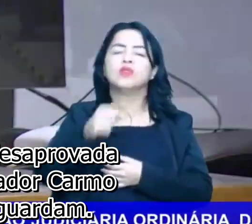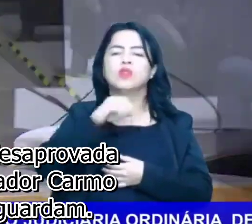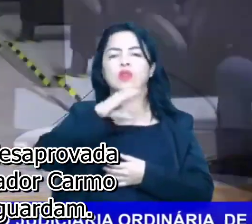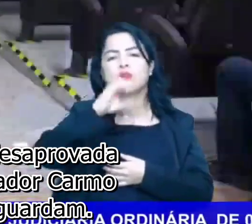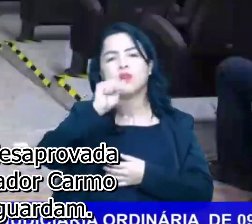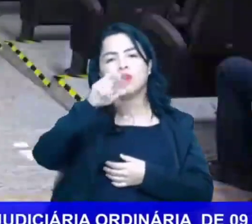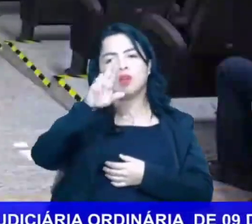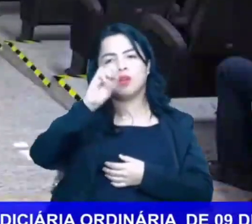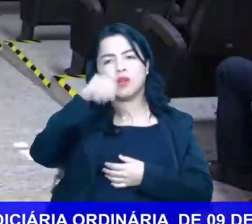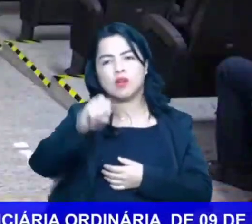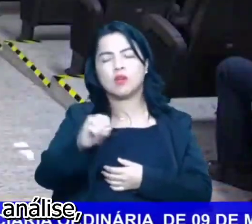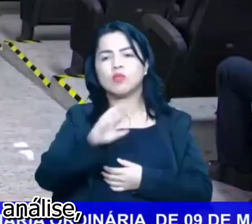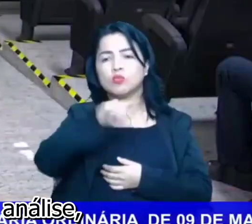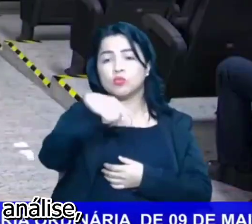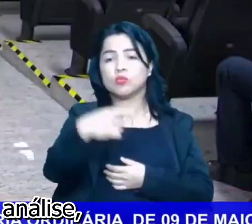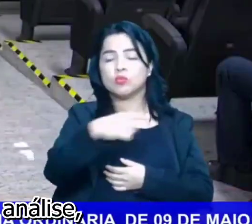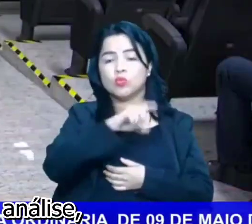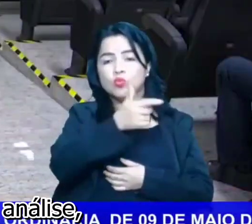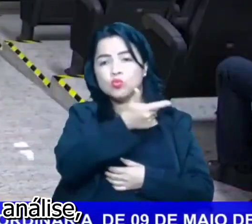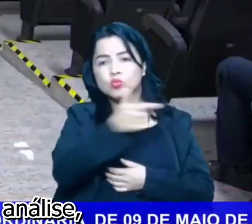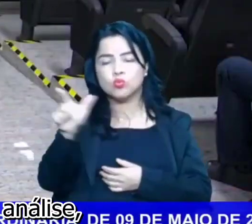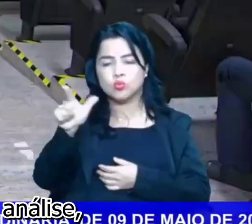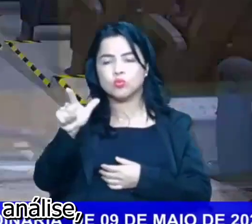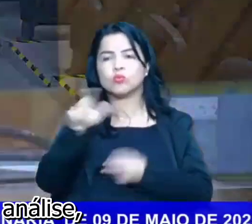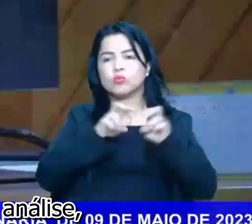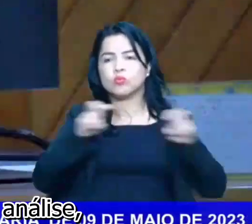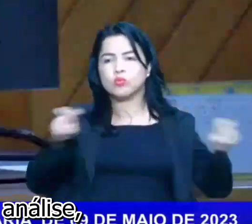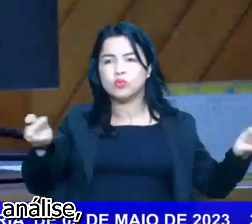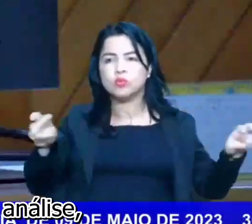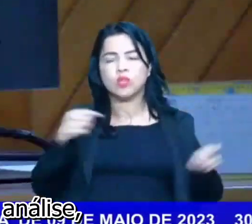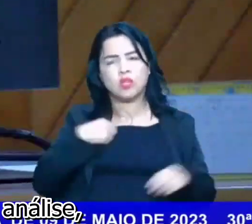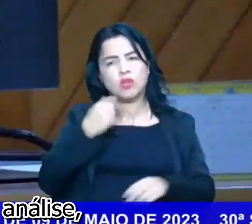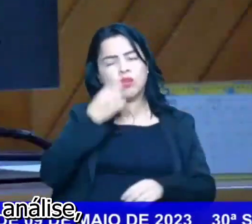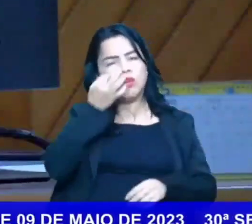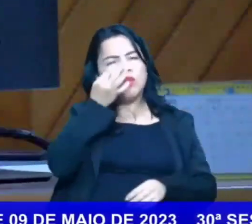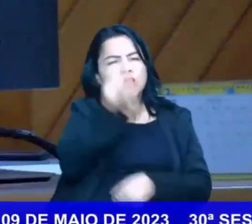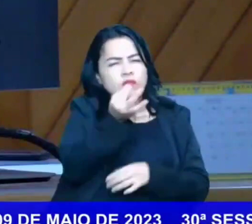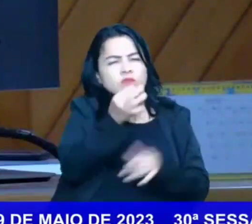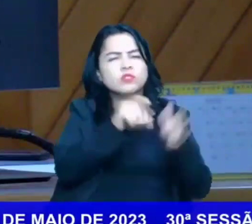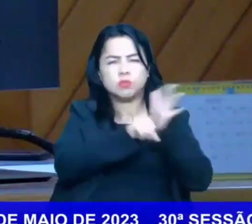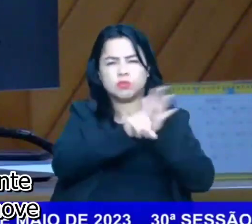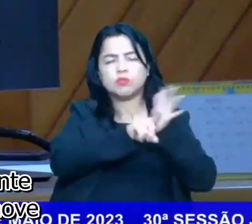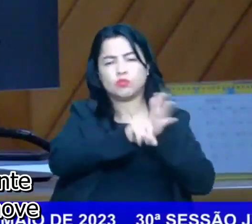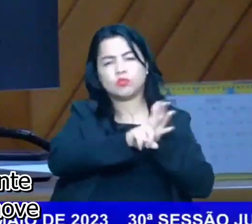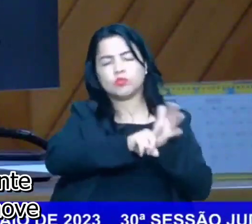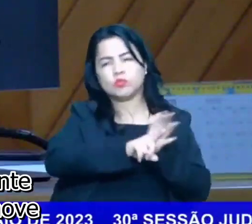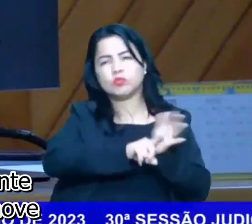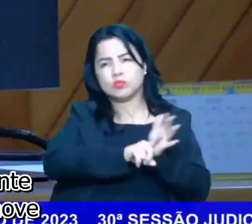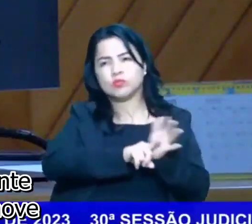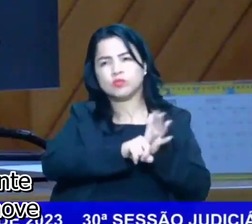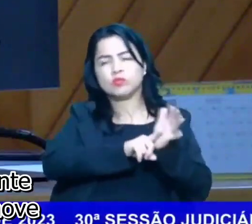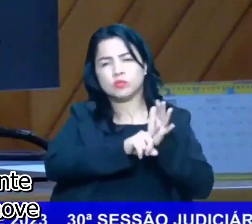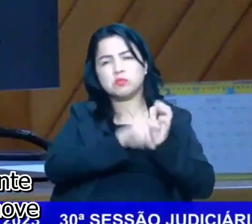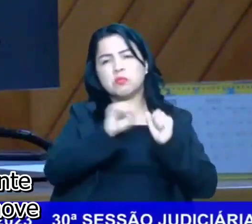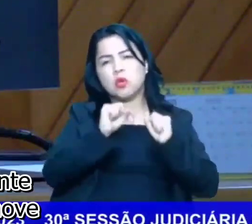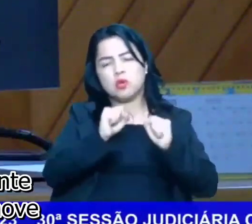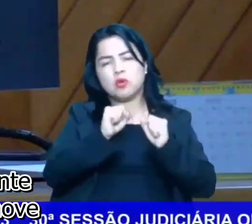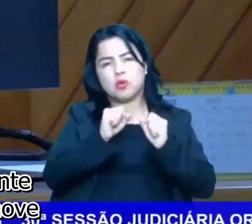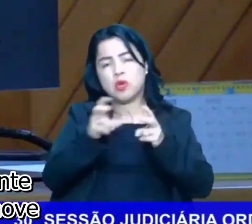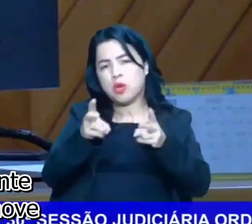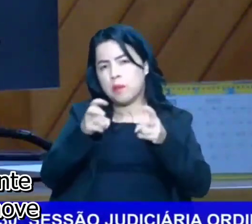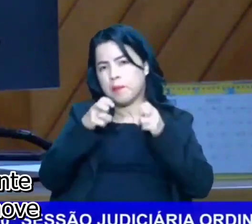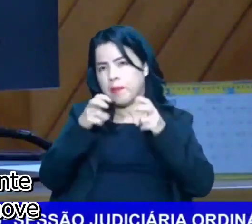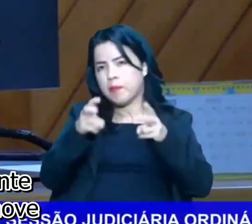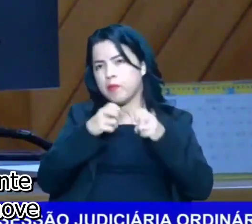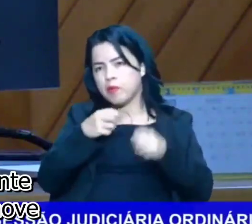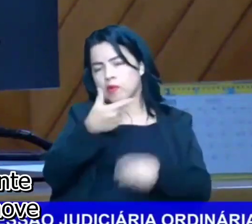palavra. Os demais aguardam. Excelências, eu pedi vista para uma melhor análise e pude perceber que a resolução